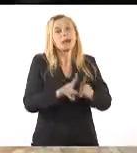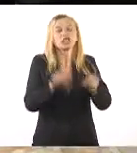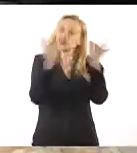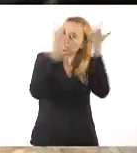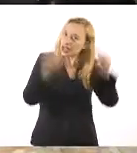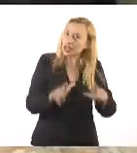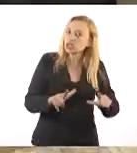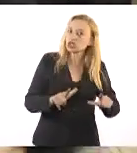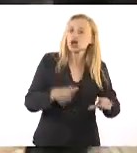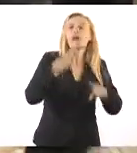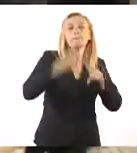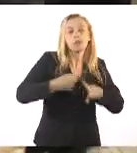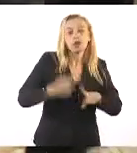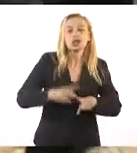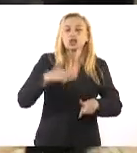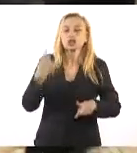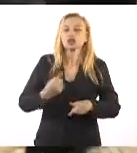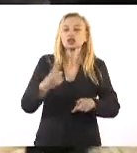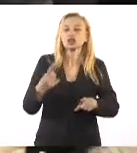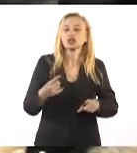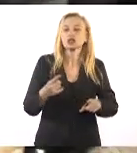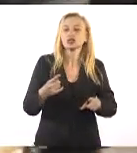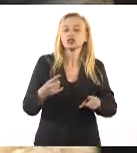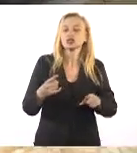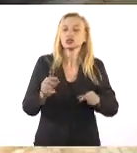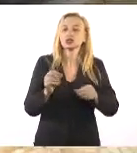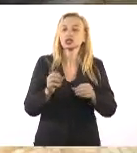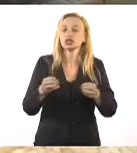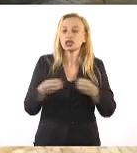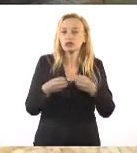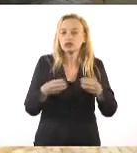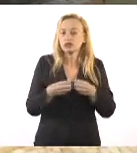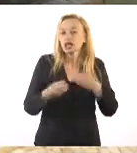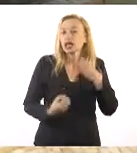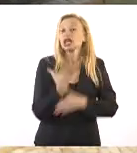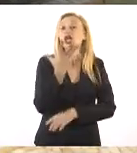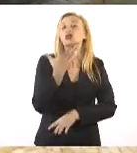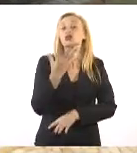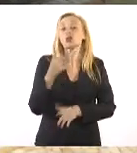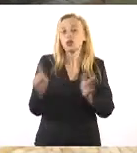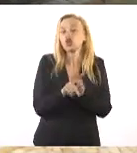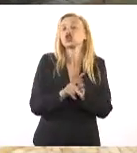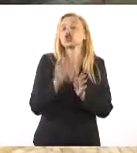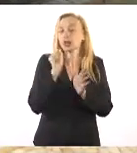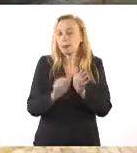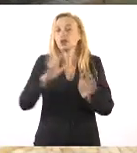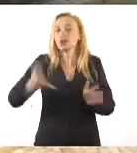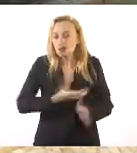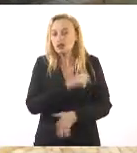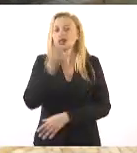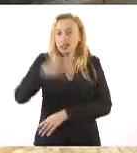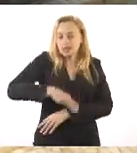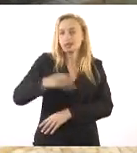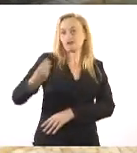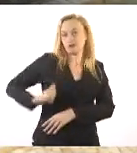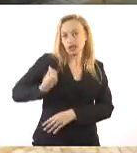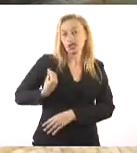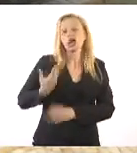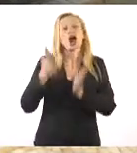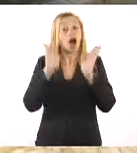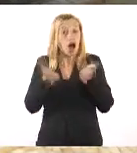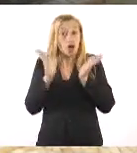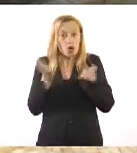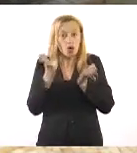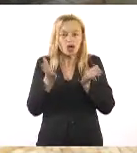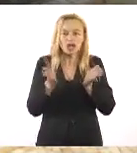feliz, porque estamos realizando projetos que podem, sim, salvar vidas. Agora,